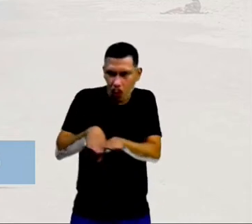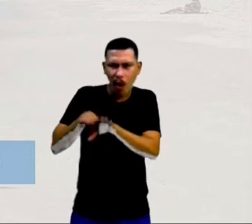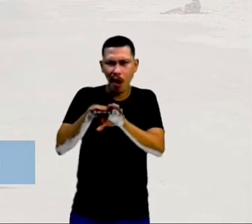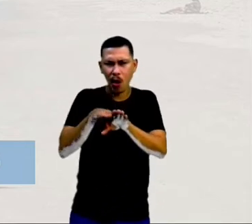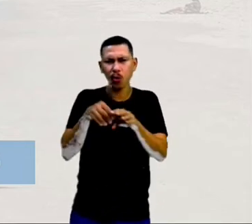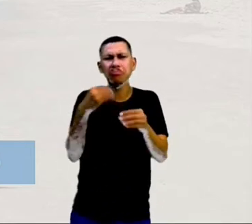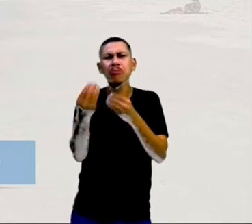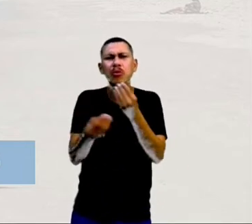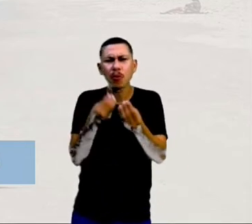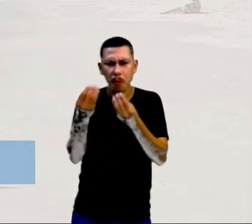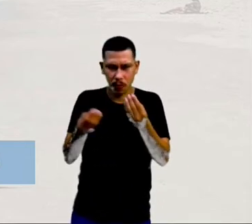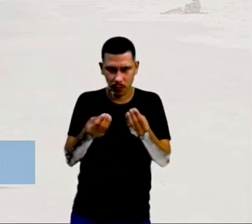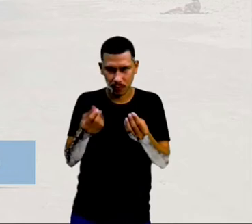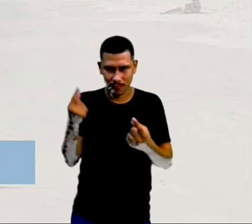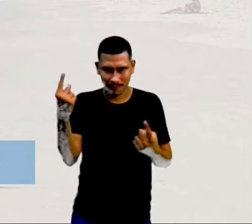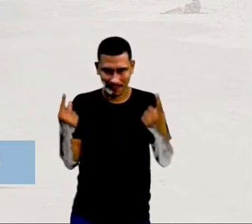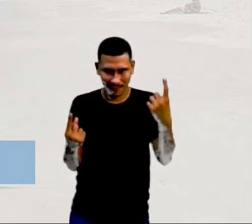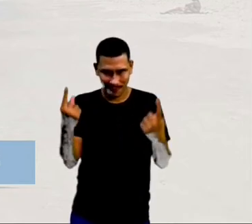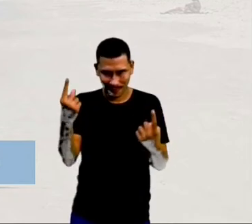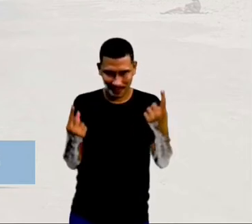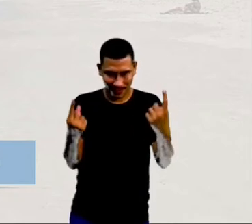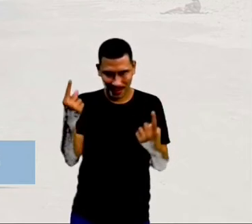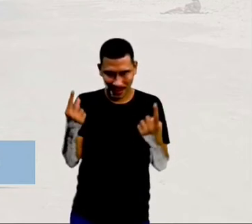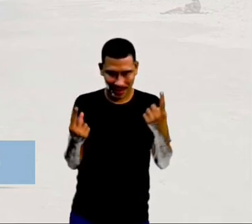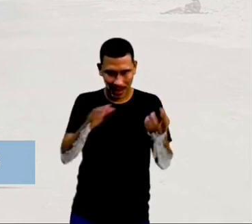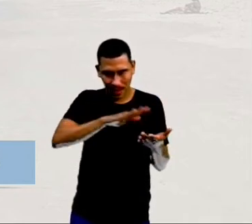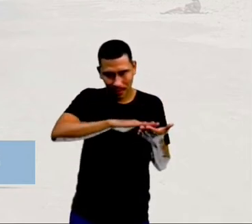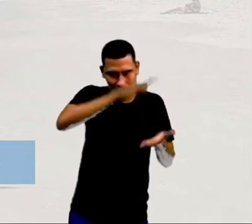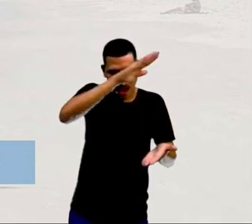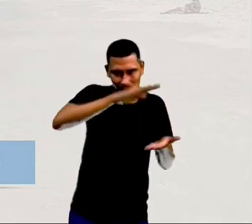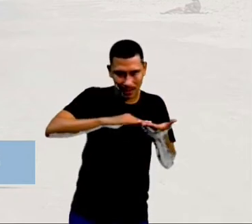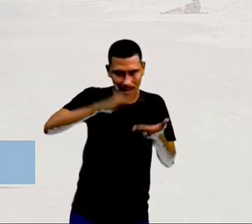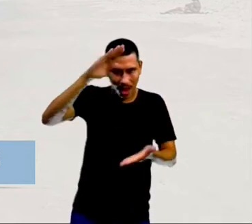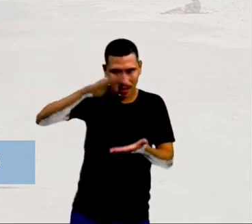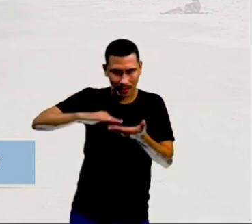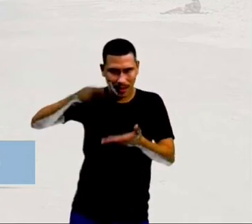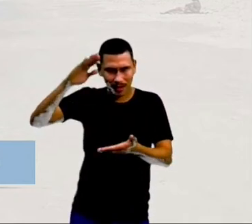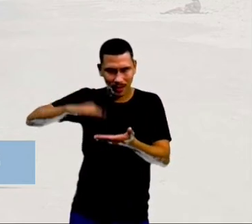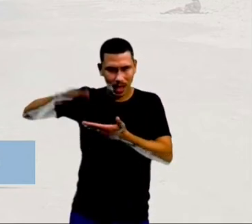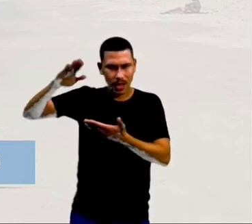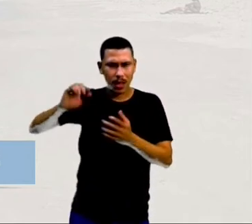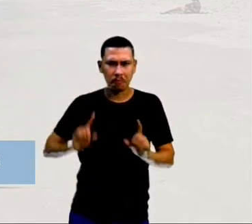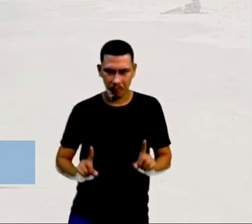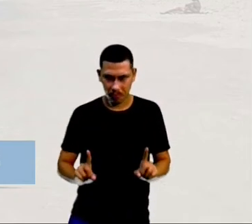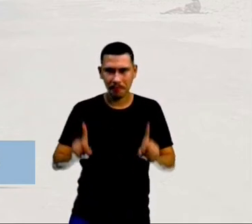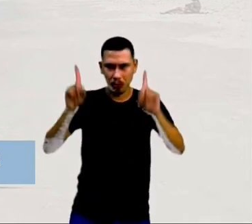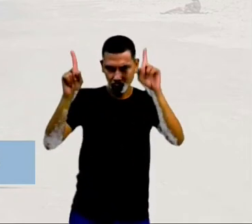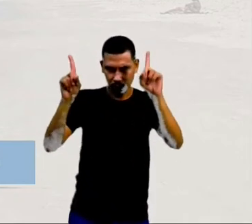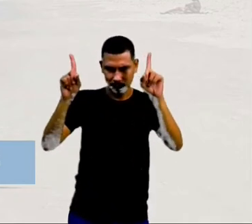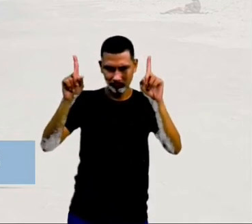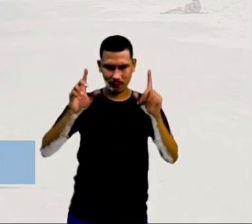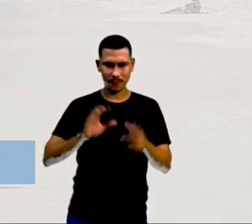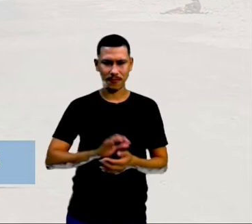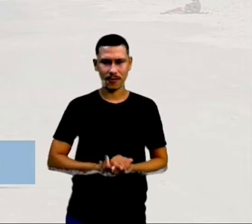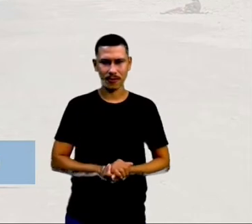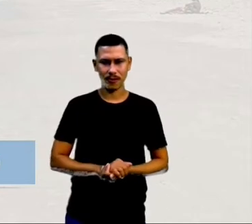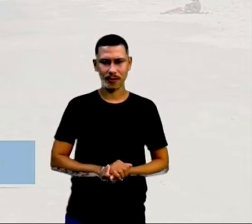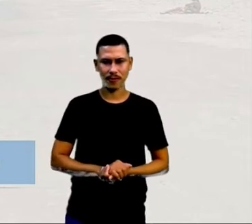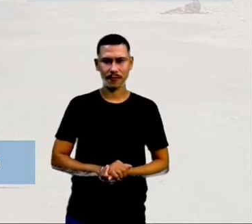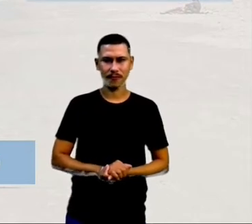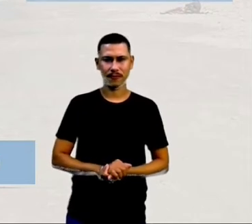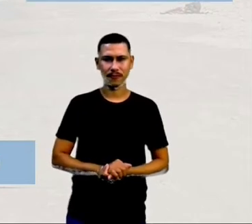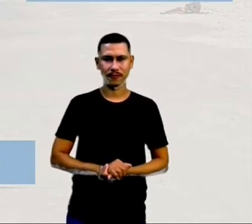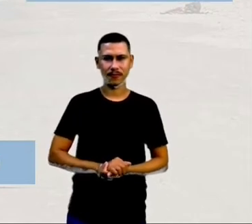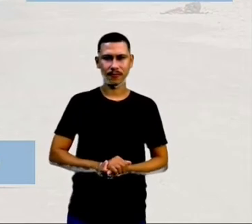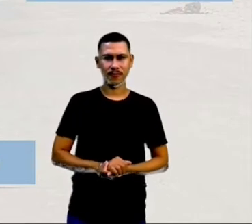chamamos essas duas razões de grandezas proporcionais. Tá certo? Elas são grandezas